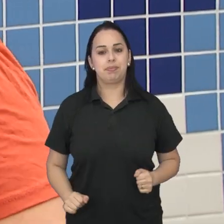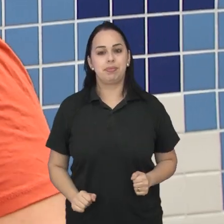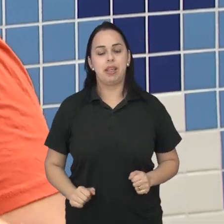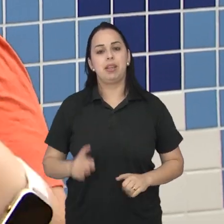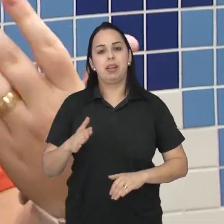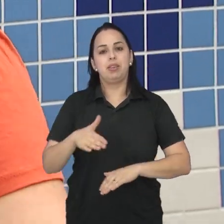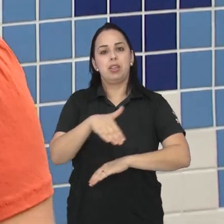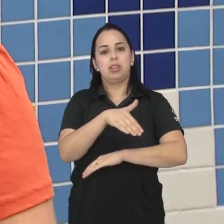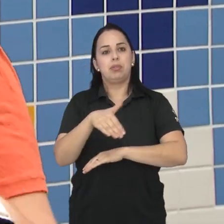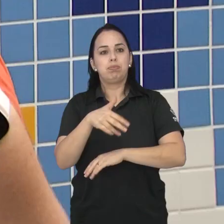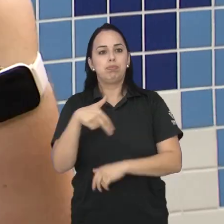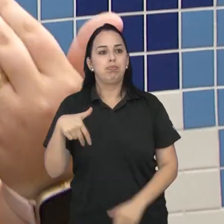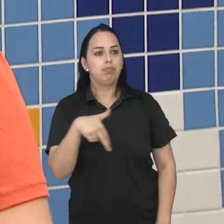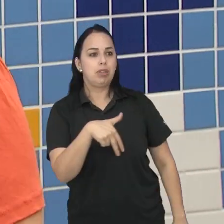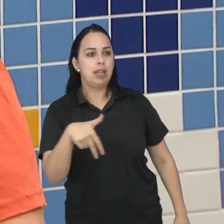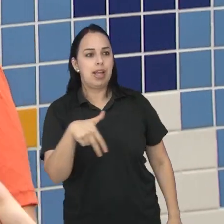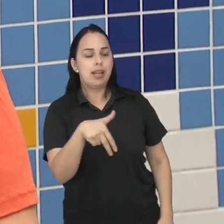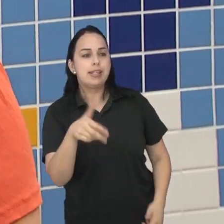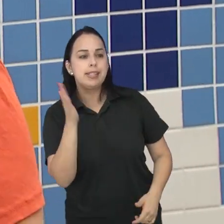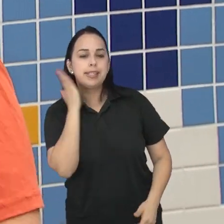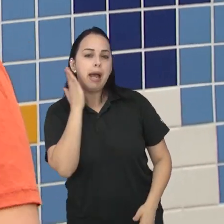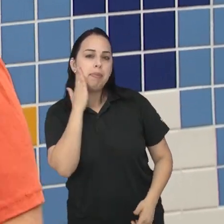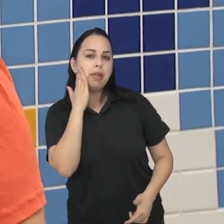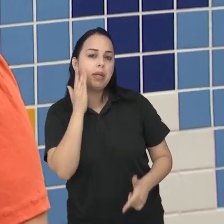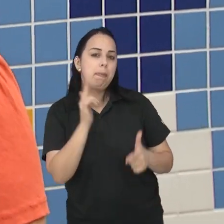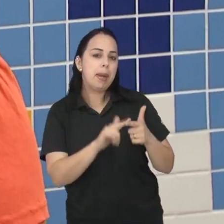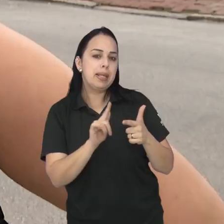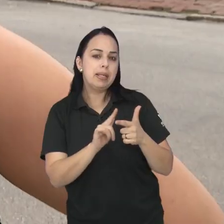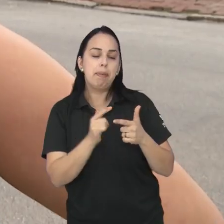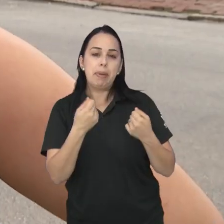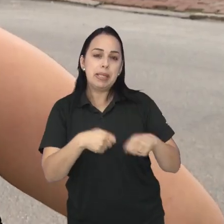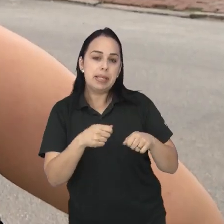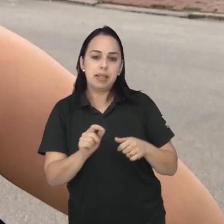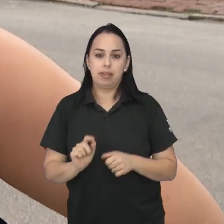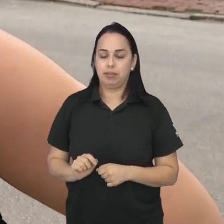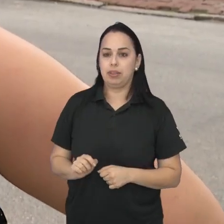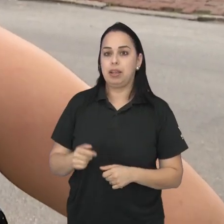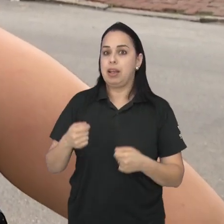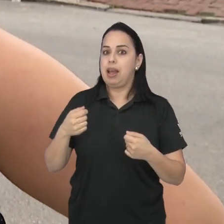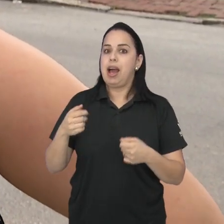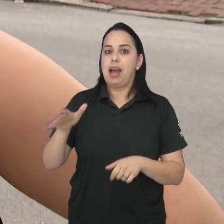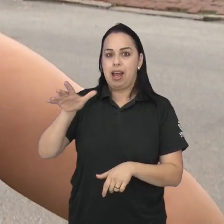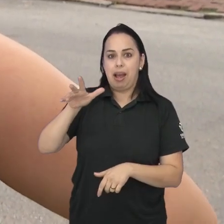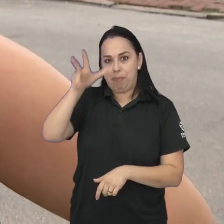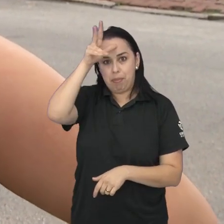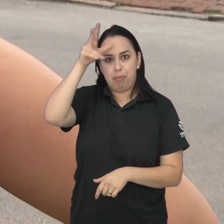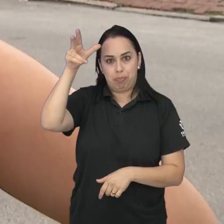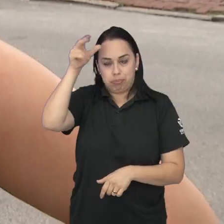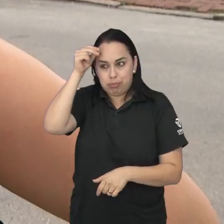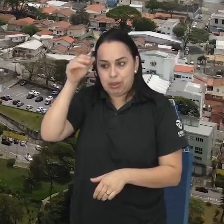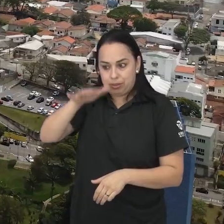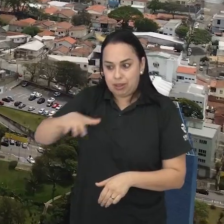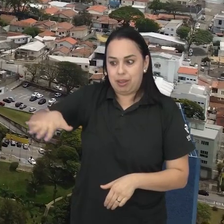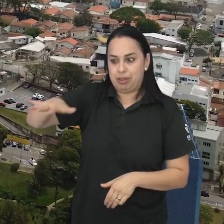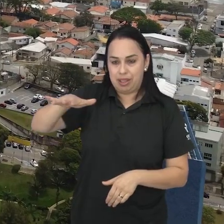gente tá na rua, a gente sabe o que precisa, as necessidades. Então, acho que eles têm que dar mais ouvido pra gente, né? Para